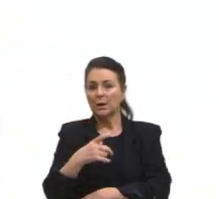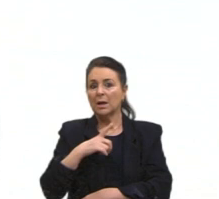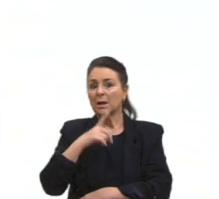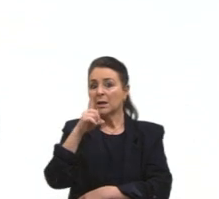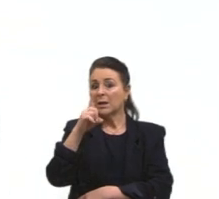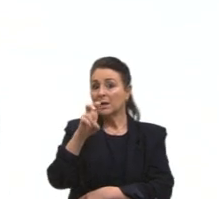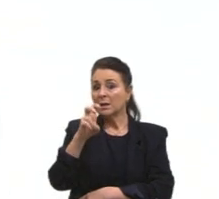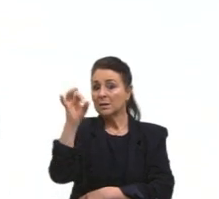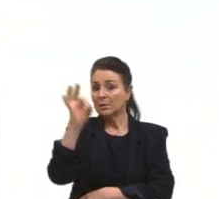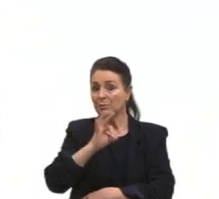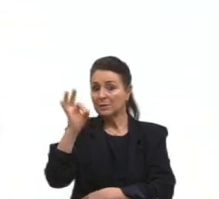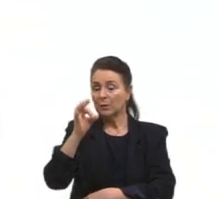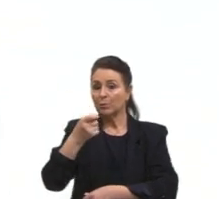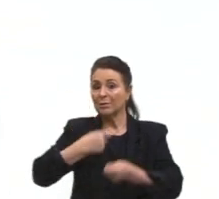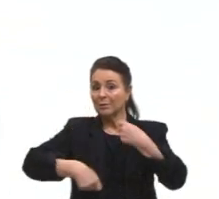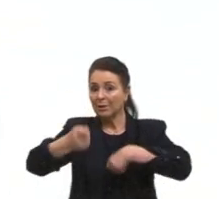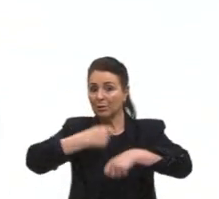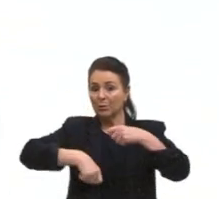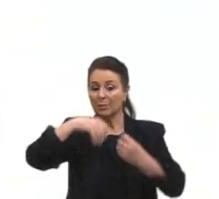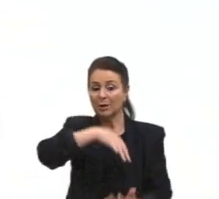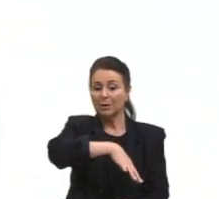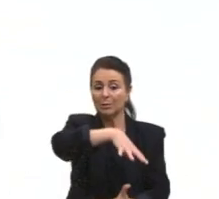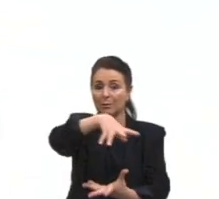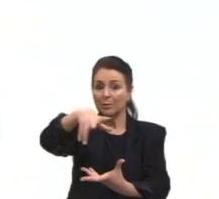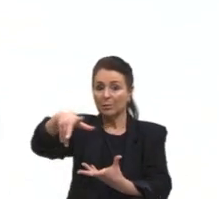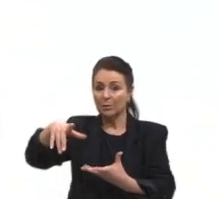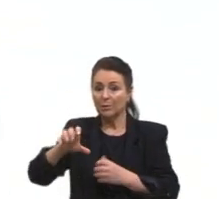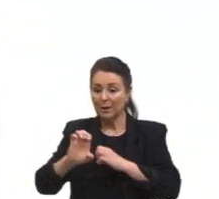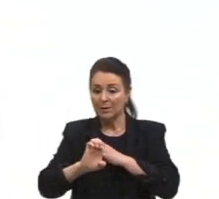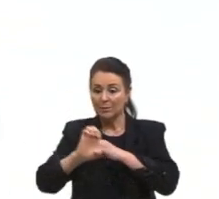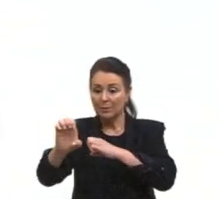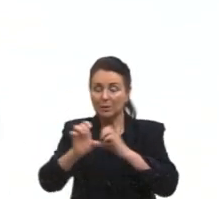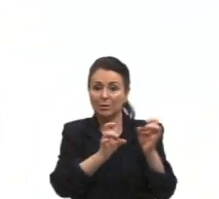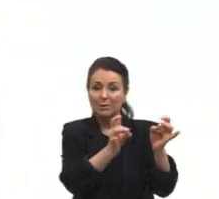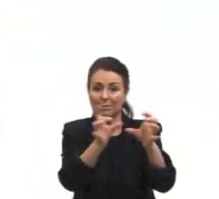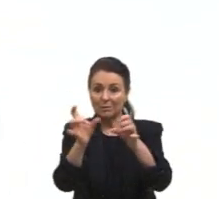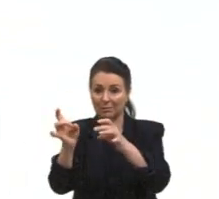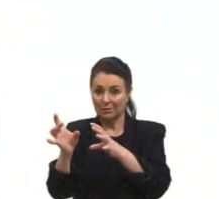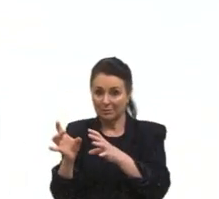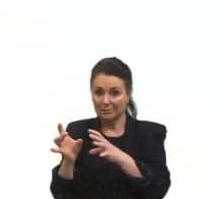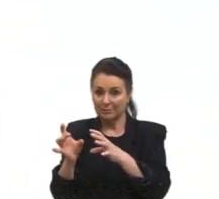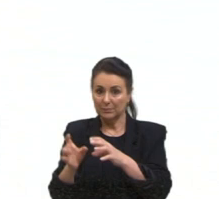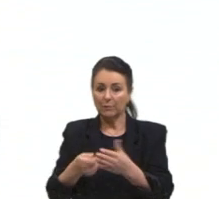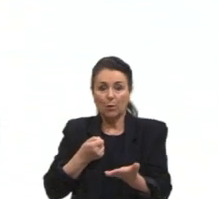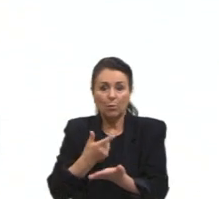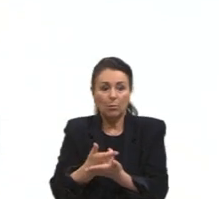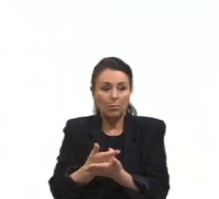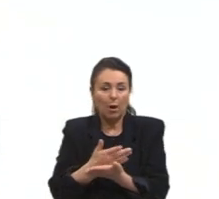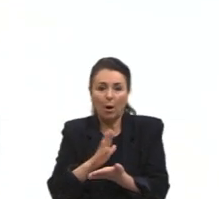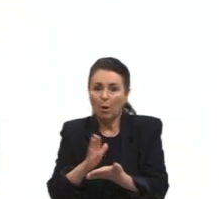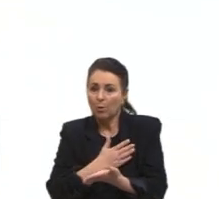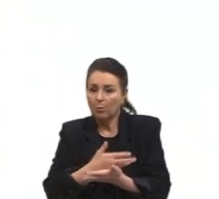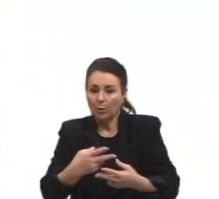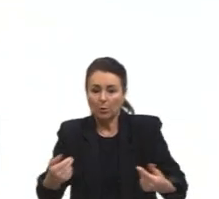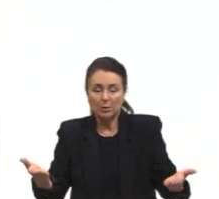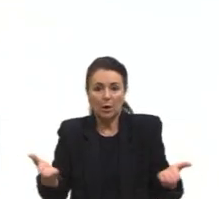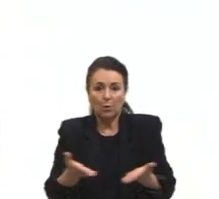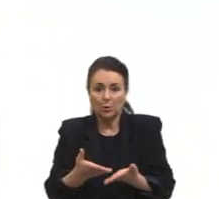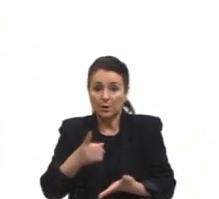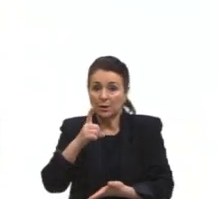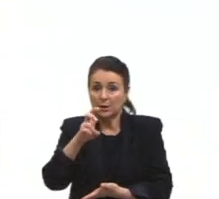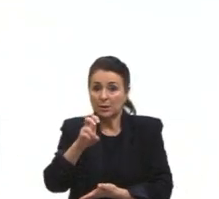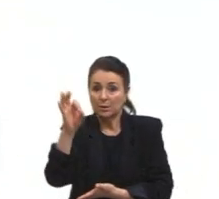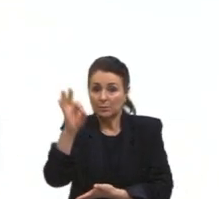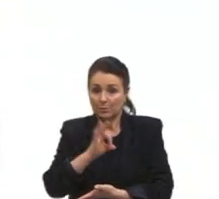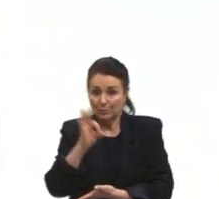15% da economia mundial dos das exportações certo então tu vai comprar alguma coisa hoje 15%